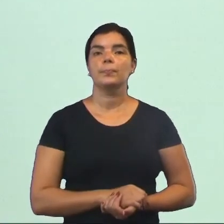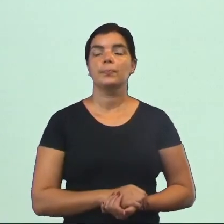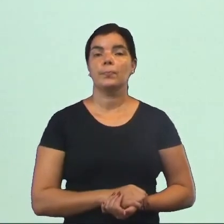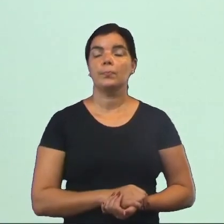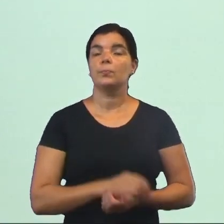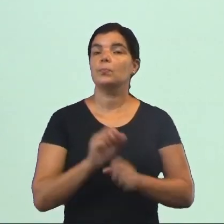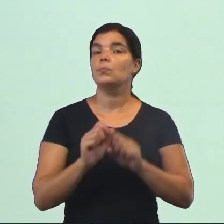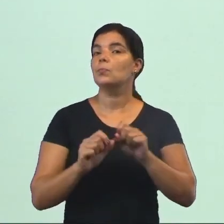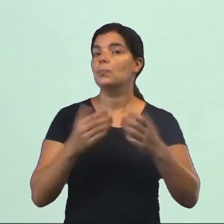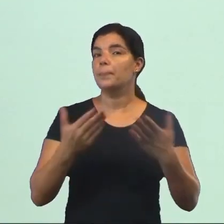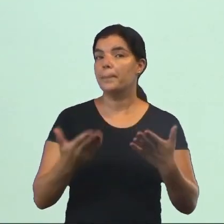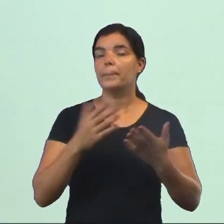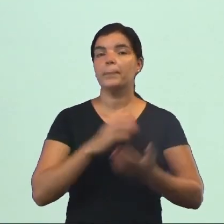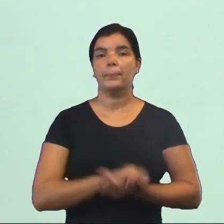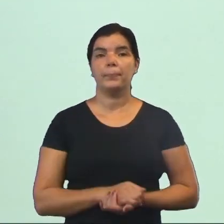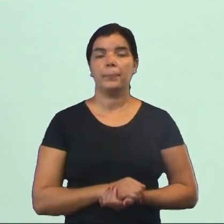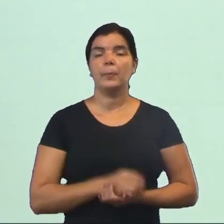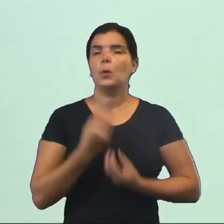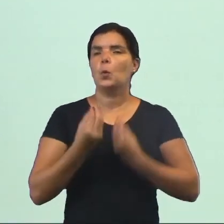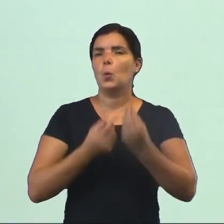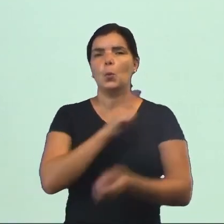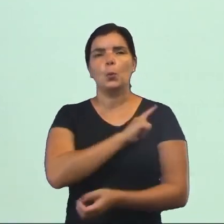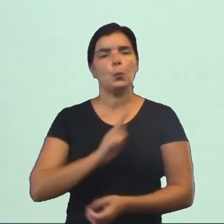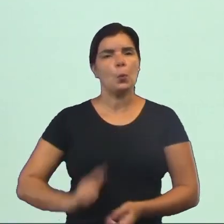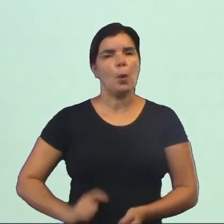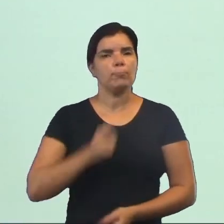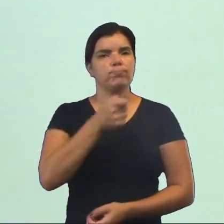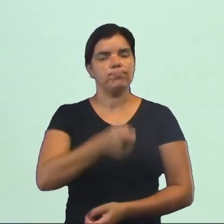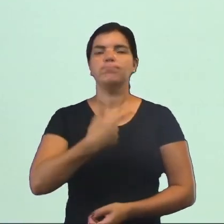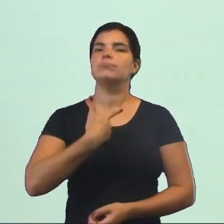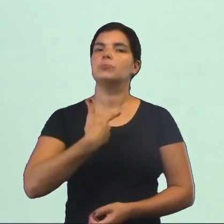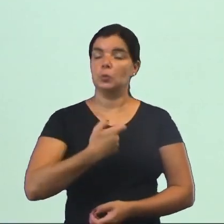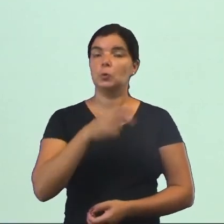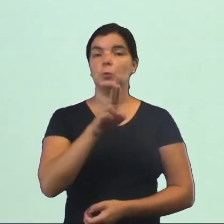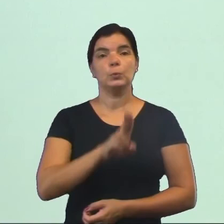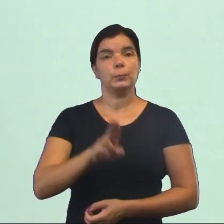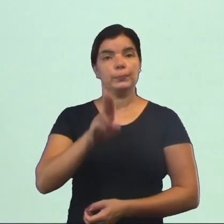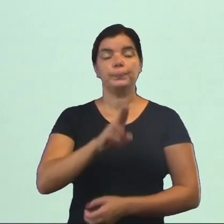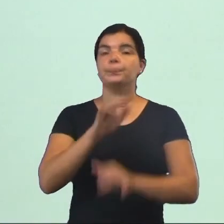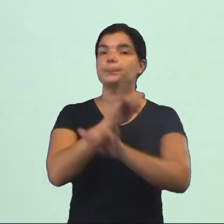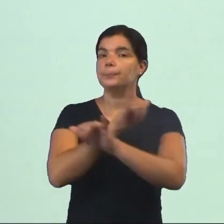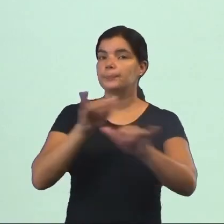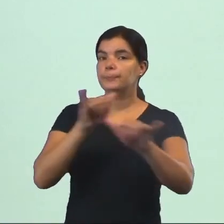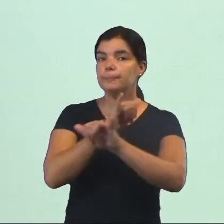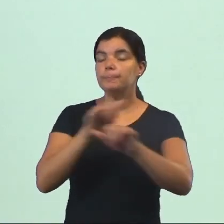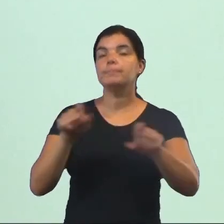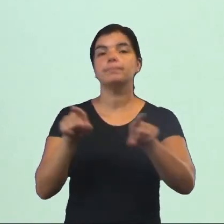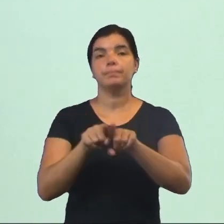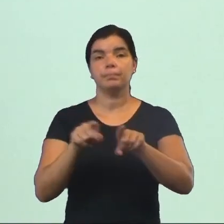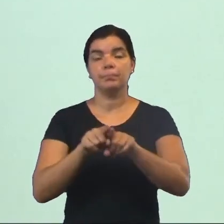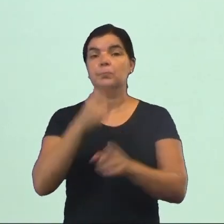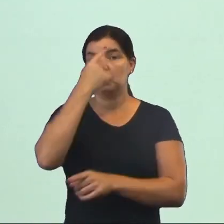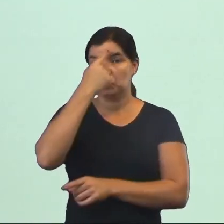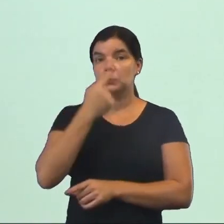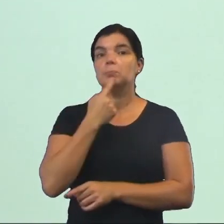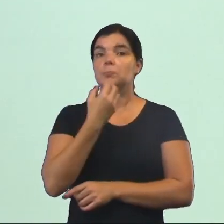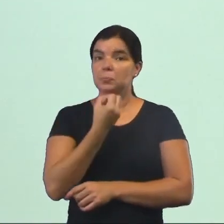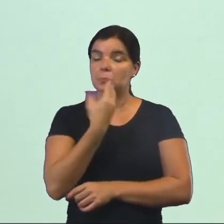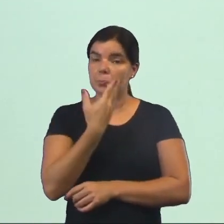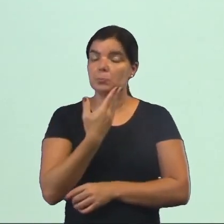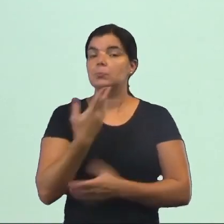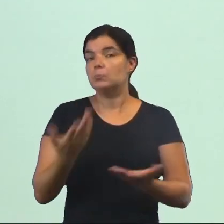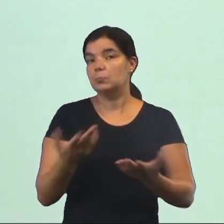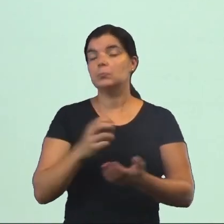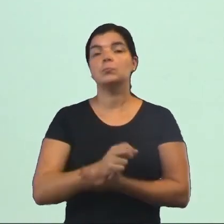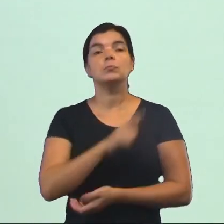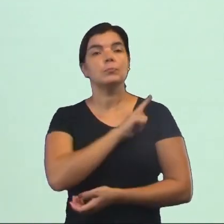sobre essa questão do como o governo ditatorial de Vargas ele utilizou-se da imprensa e da propaganda para passar uma imagem boa dele mesmo,